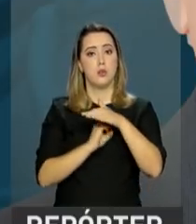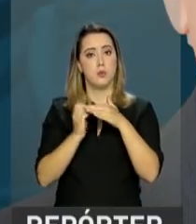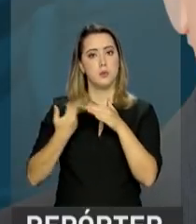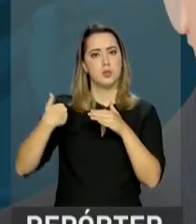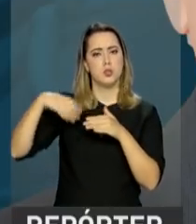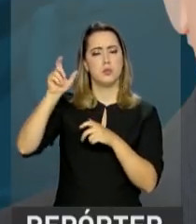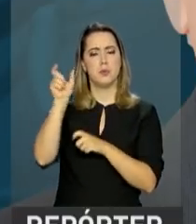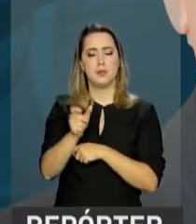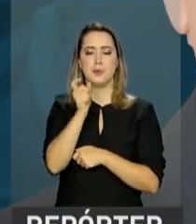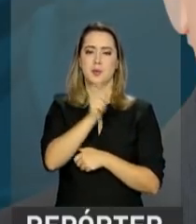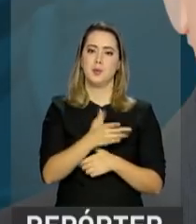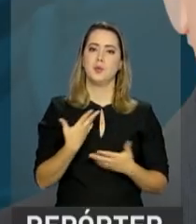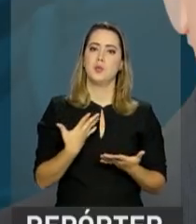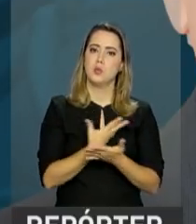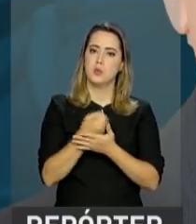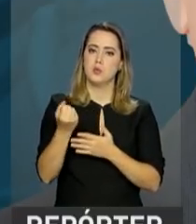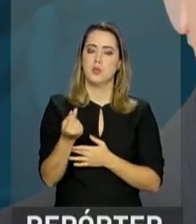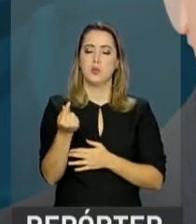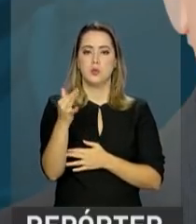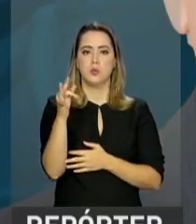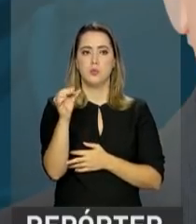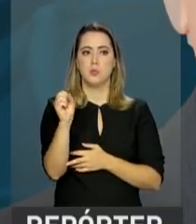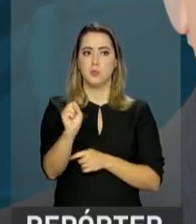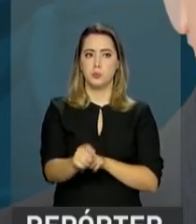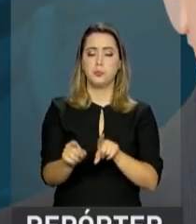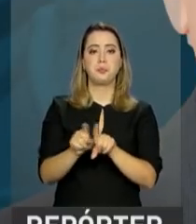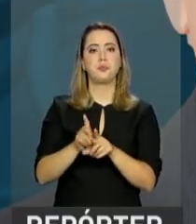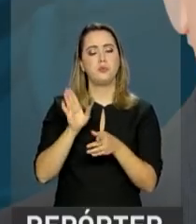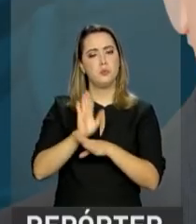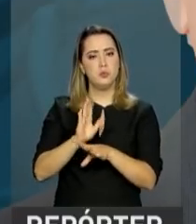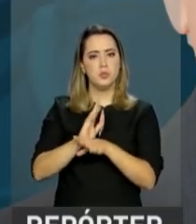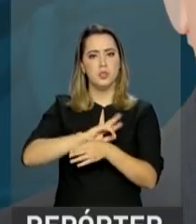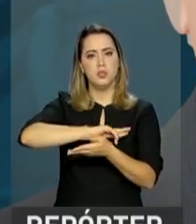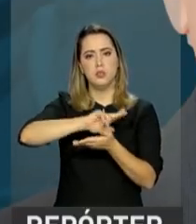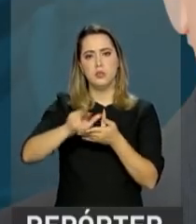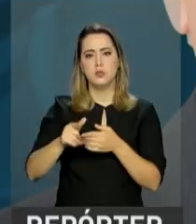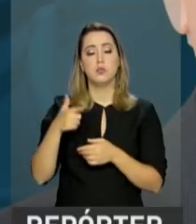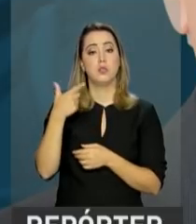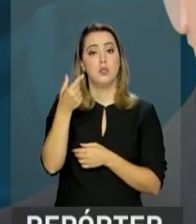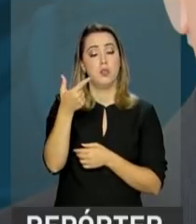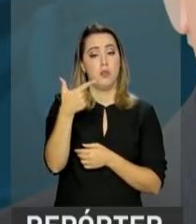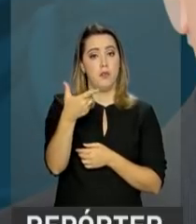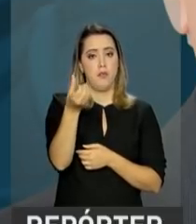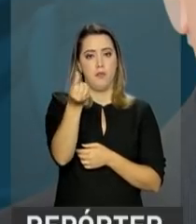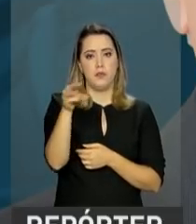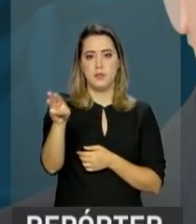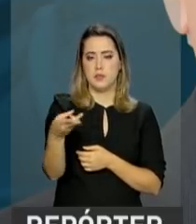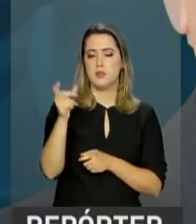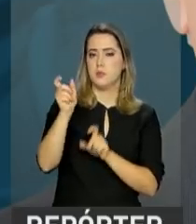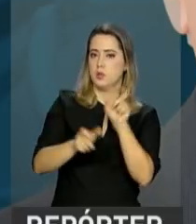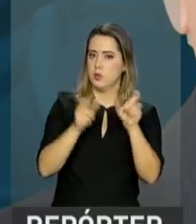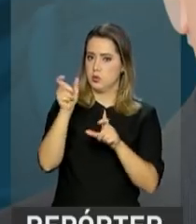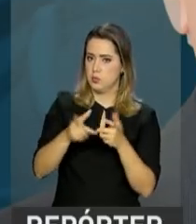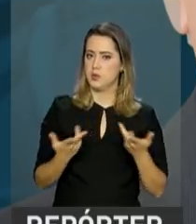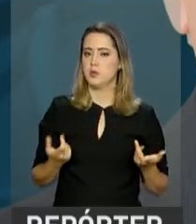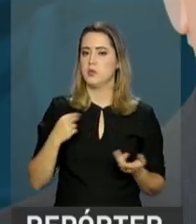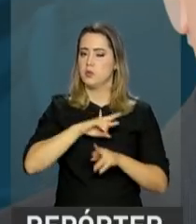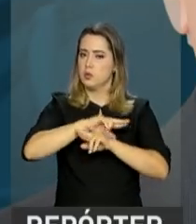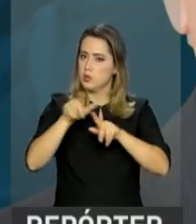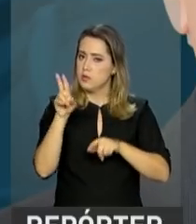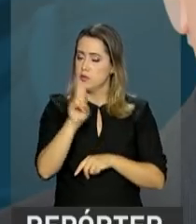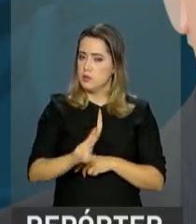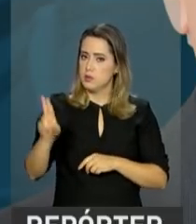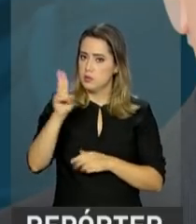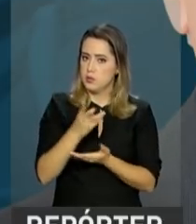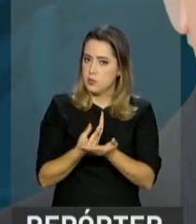pessoas o saque de contas inativas do fgts beneficiou cerca de 26 milhões de pessoas muitas usaram um